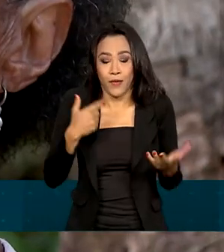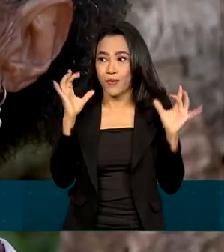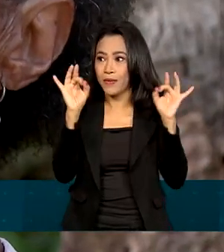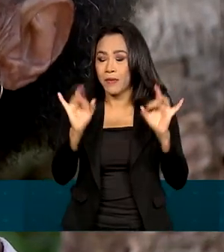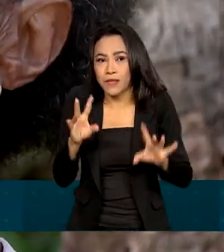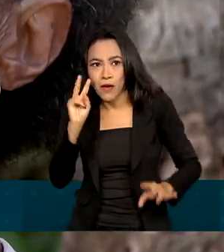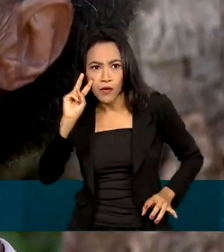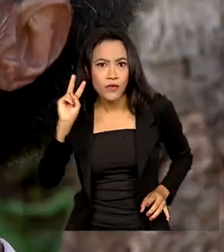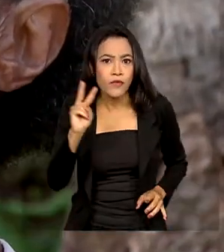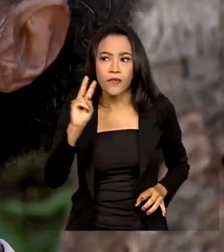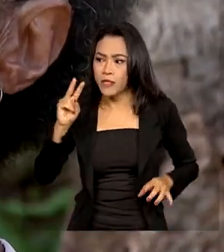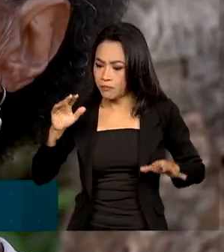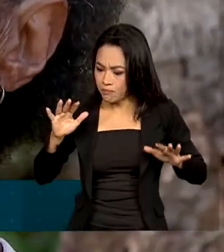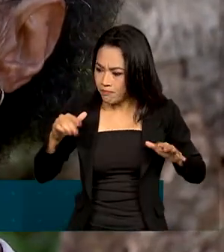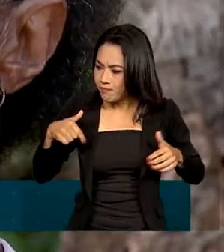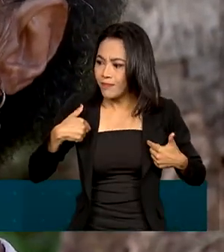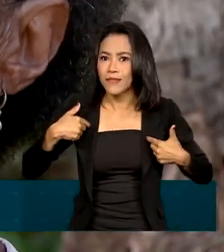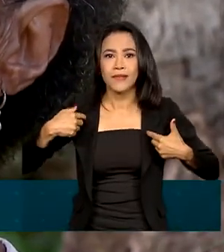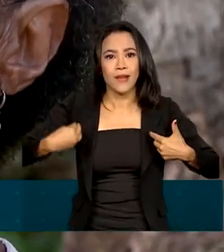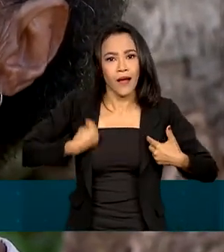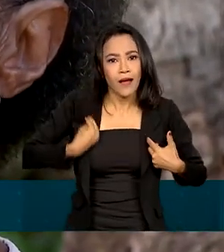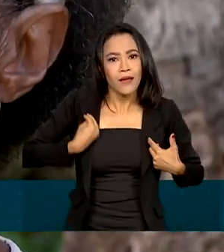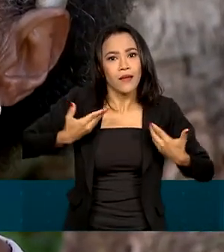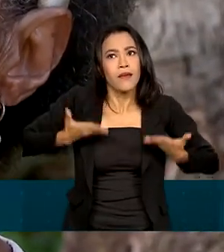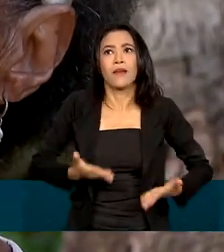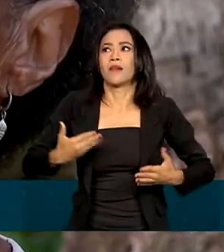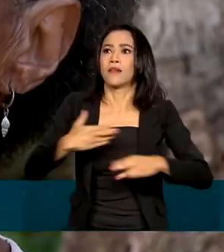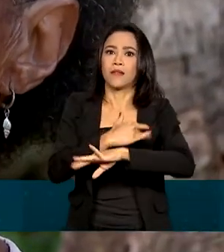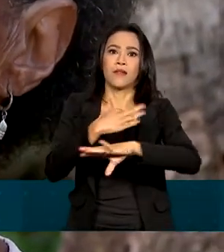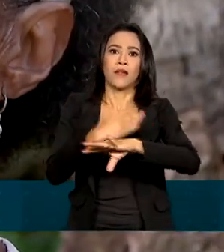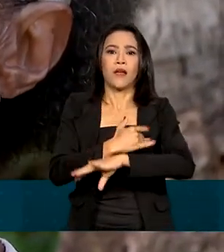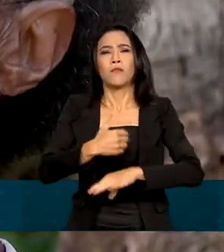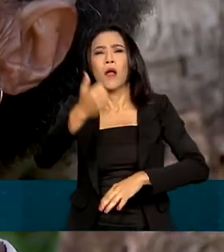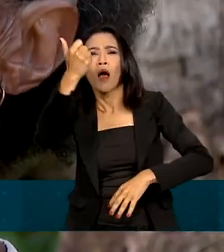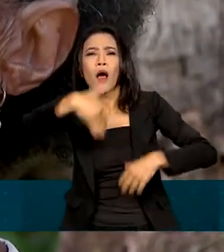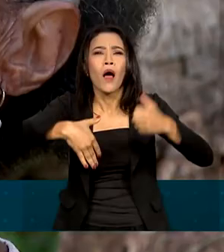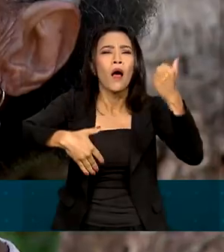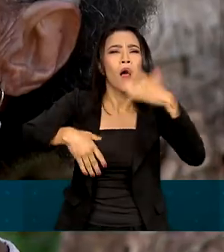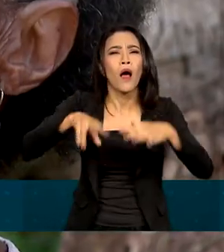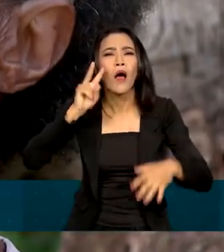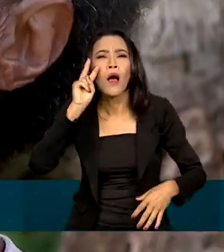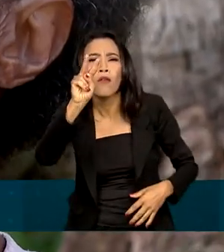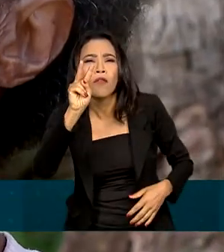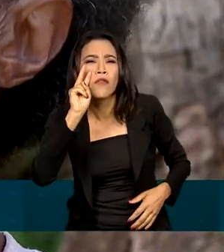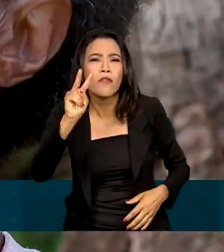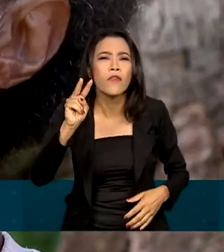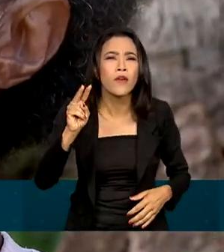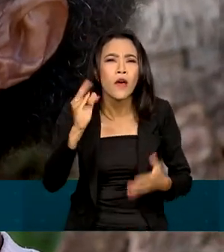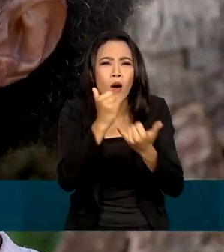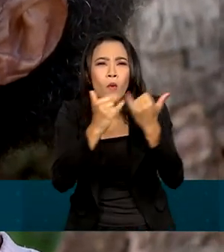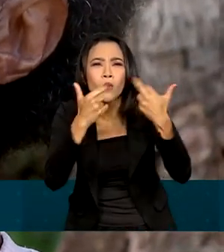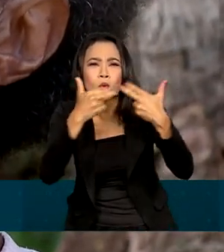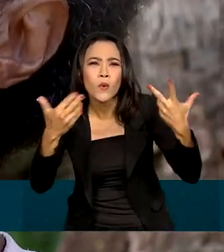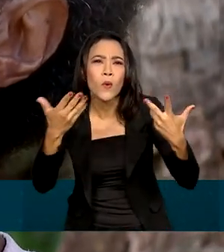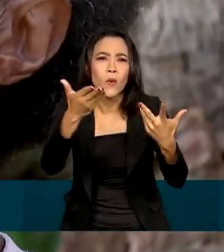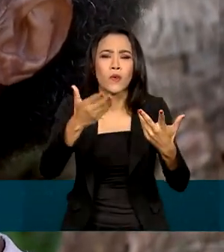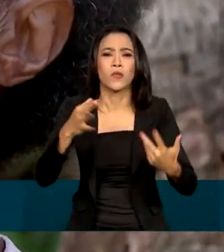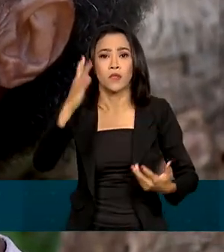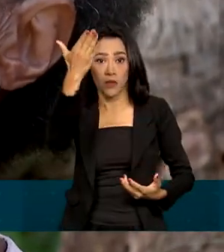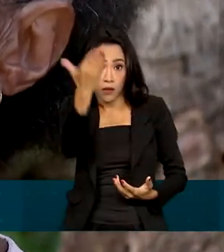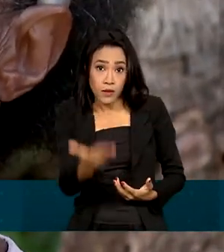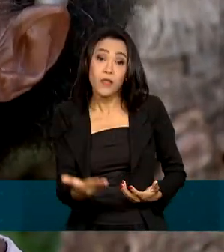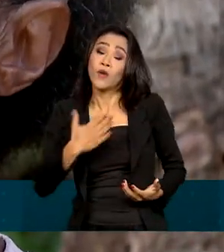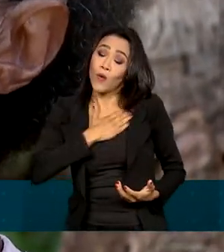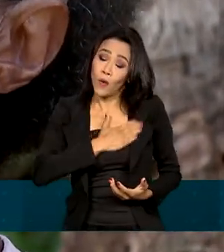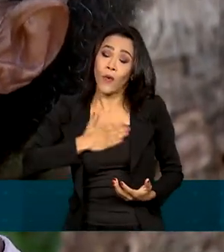aqui dentro dessa cidade para ouvir algumas palavras, enxergar algumas coisas do presidente, que sempre eu